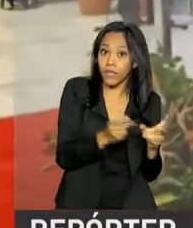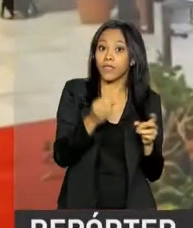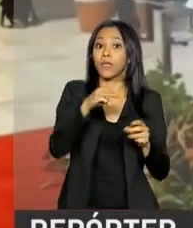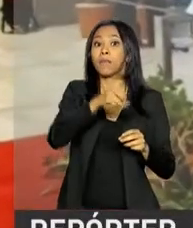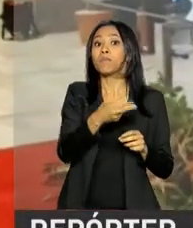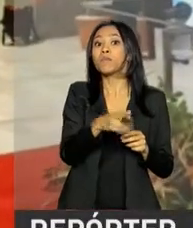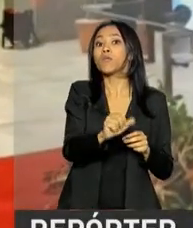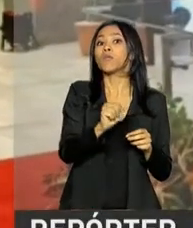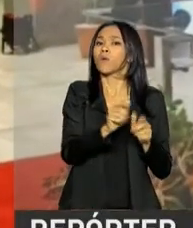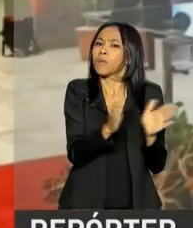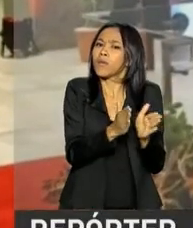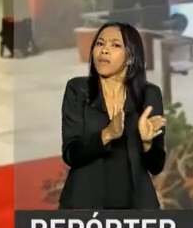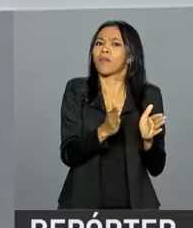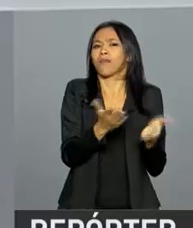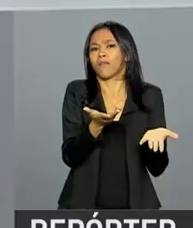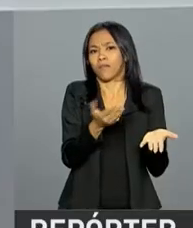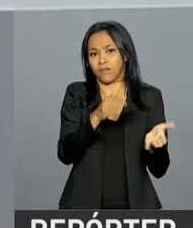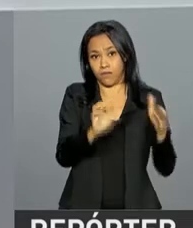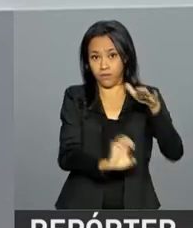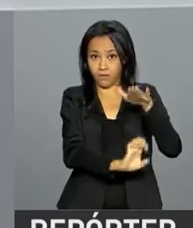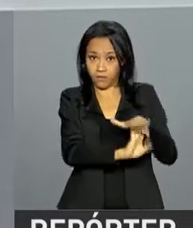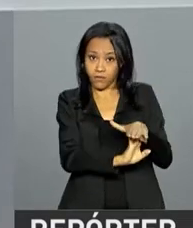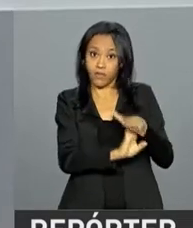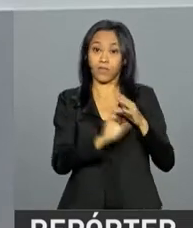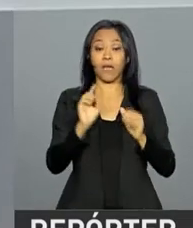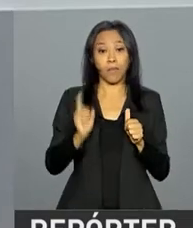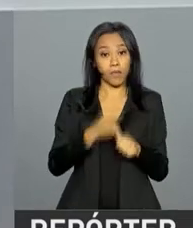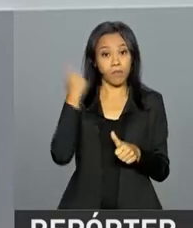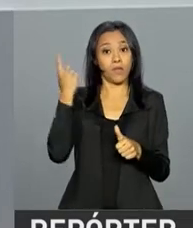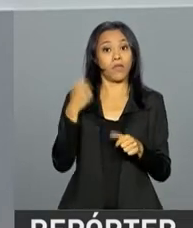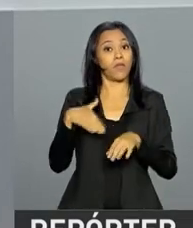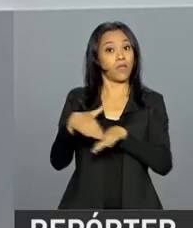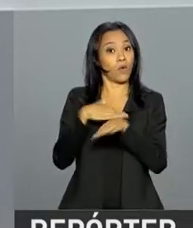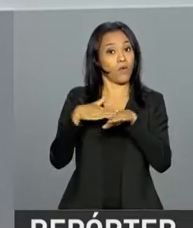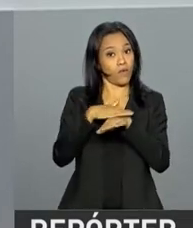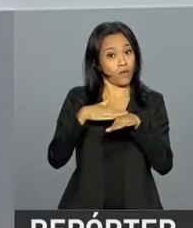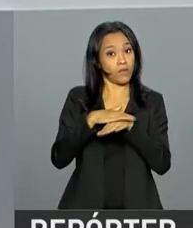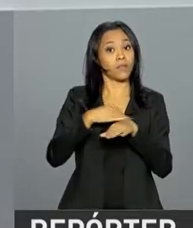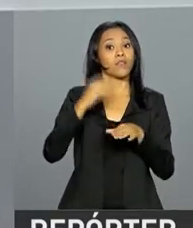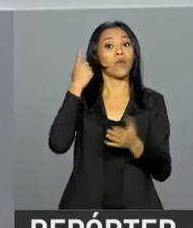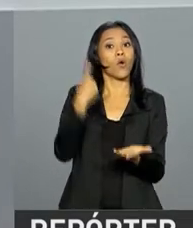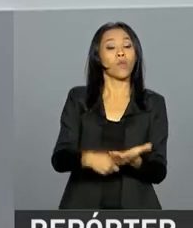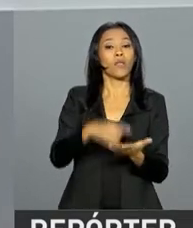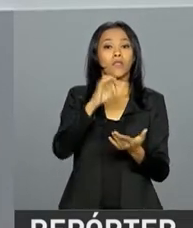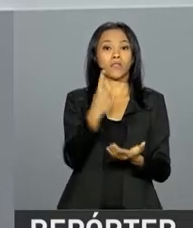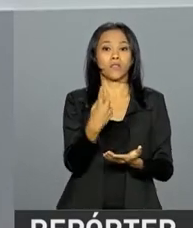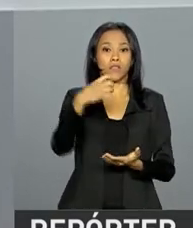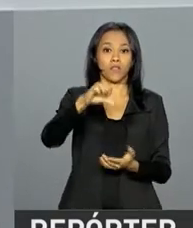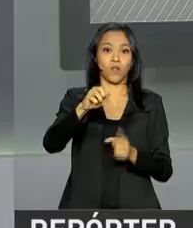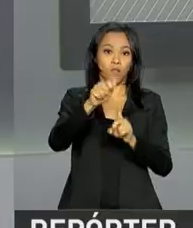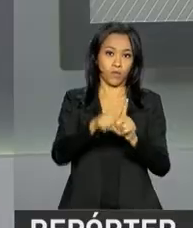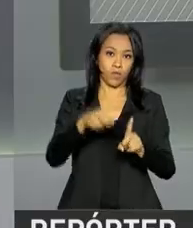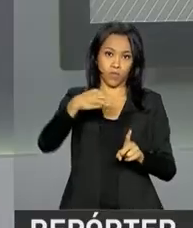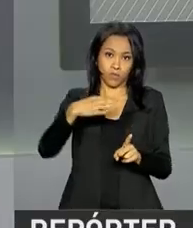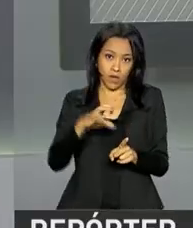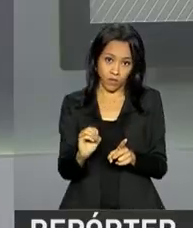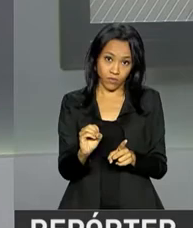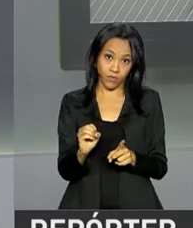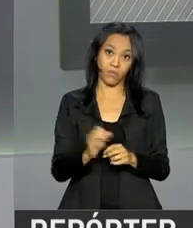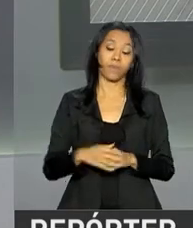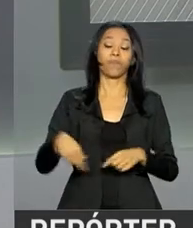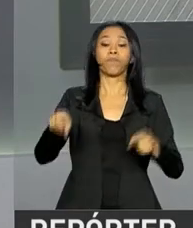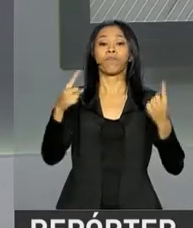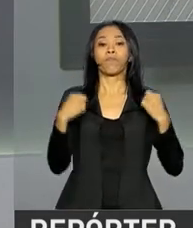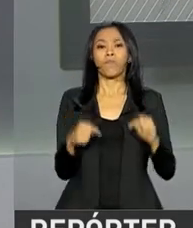micro, pequenas e médias empresas. A primeira rodada de discussões está marcada para a semana de 19 de março.